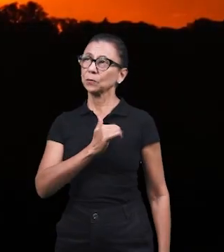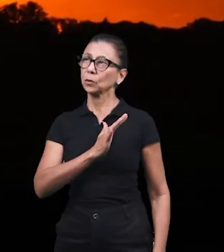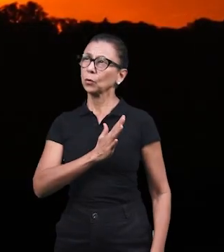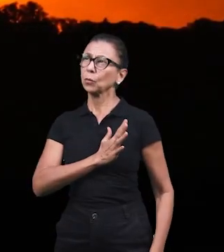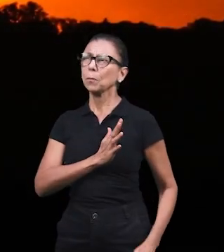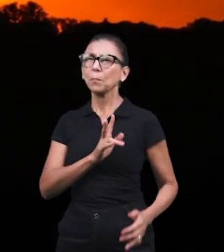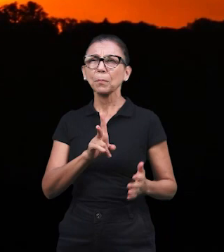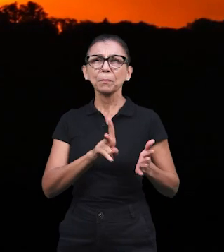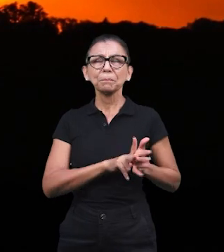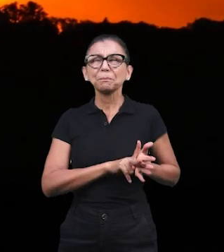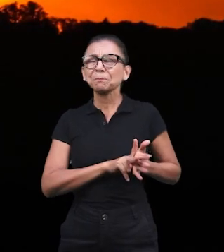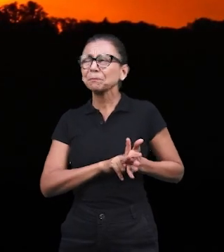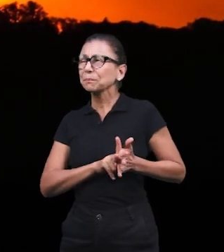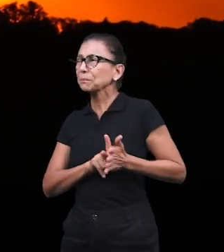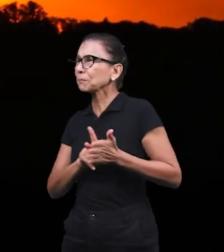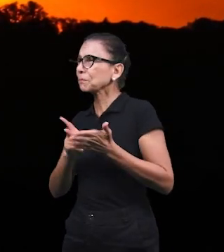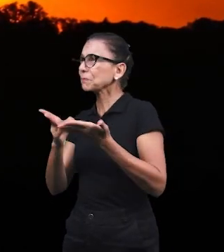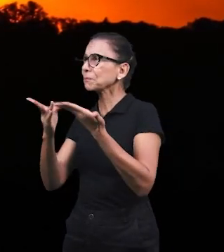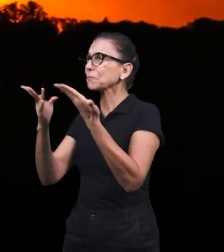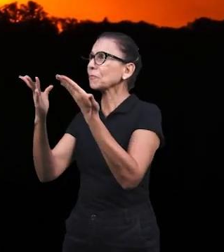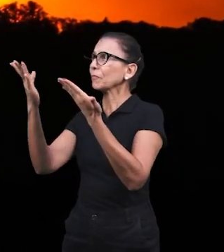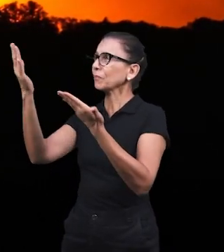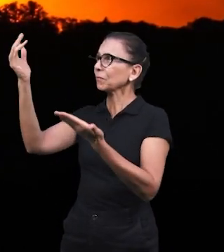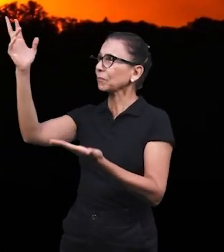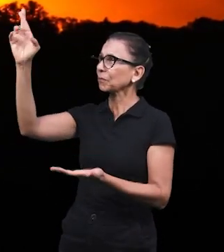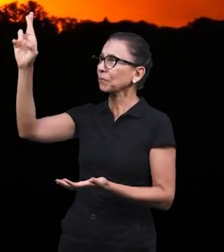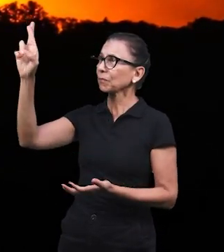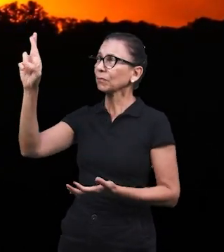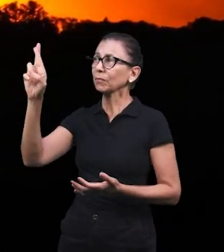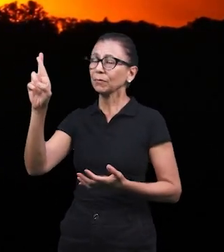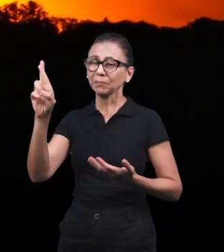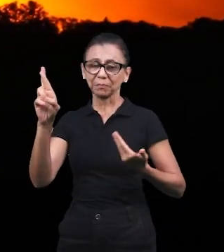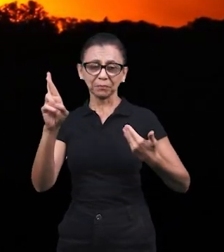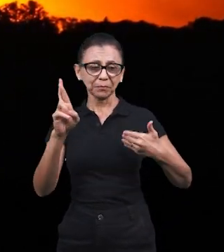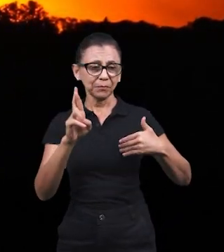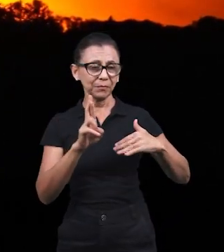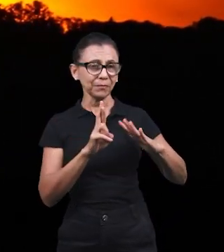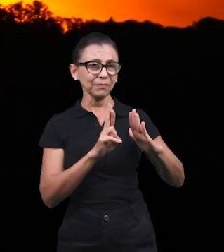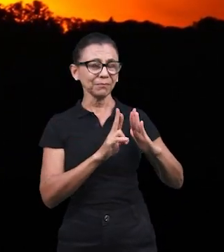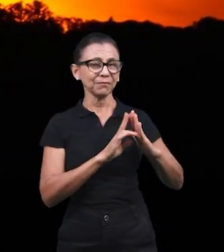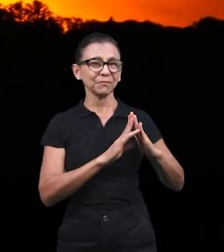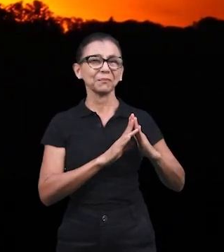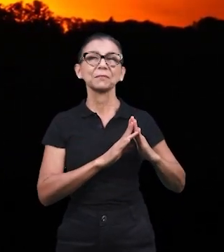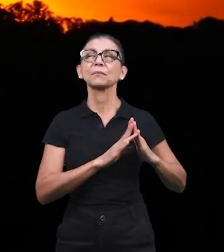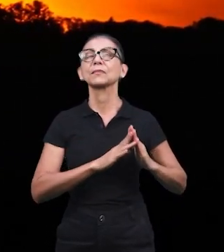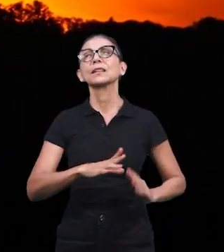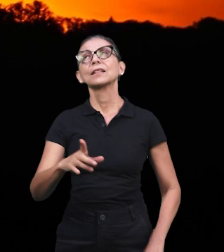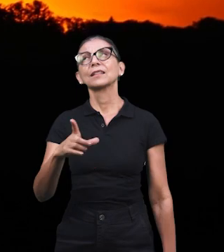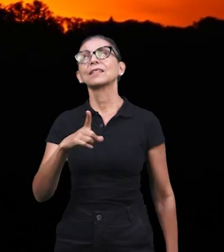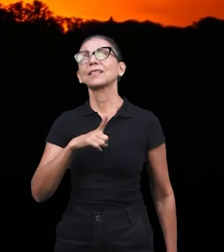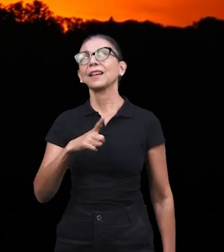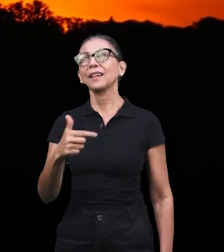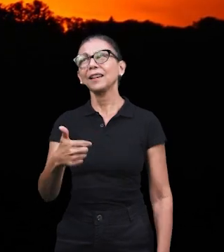chegar. Fica, Senhor, já se faz tarde.